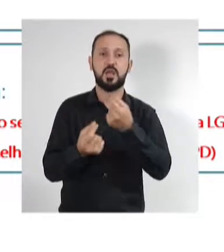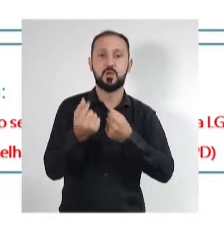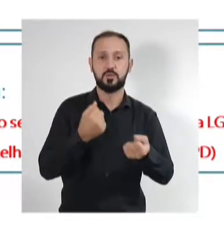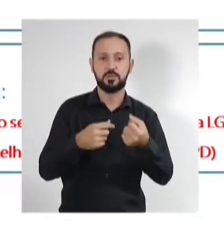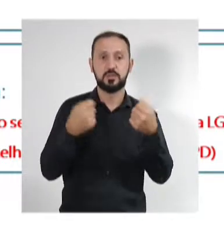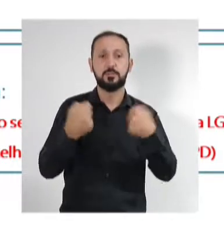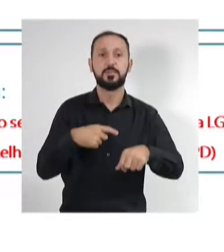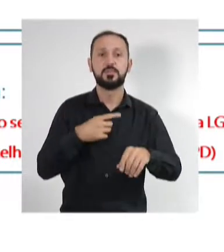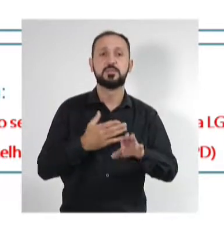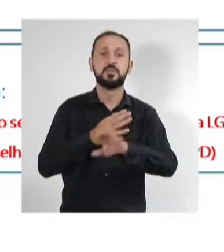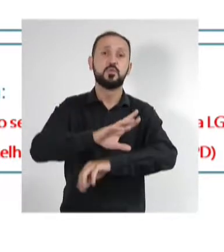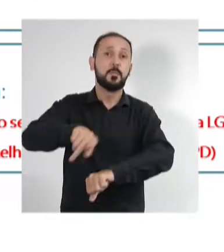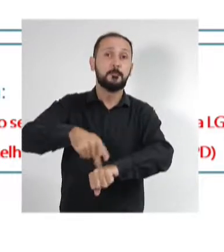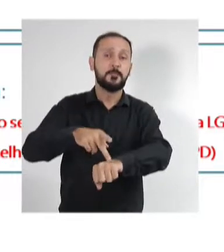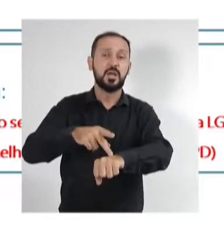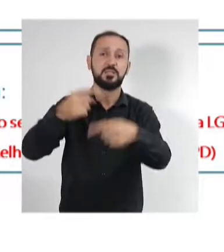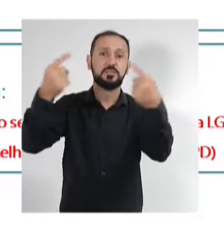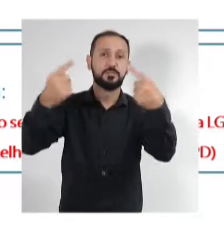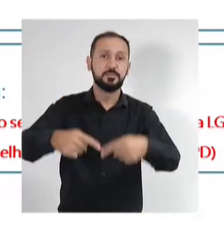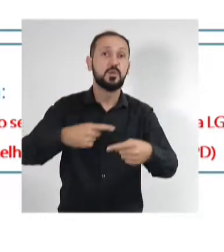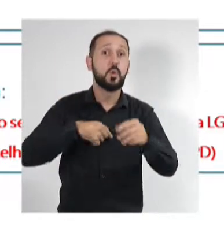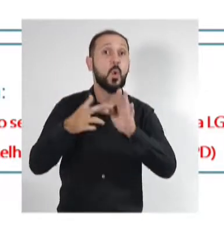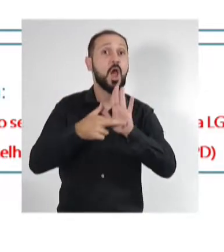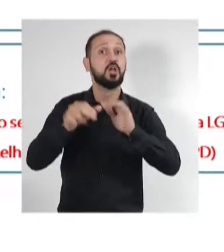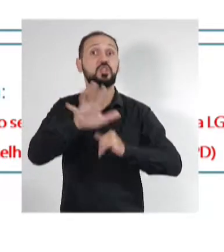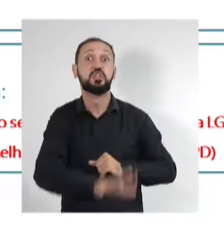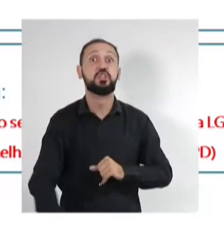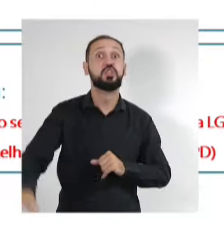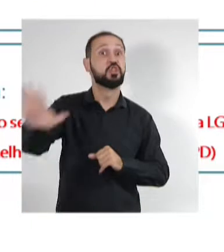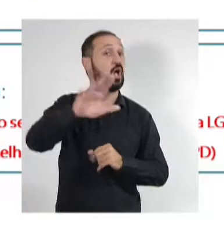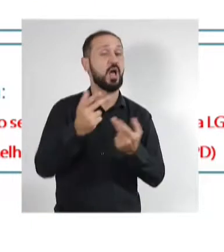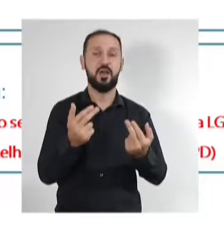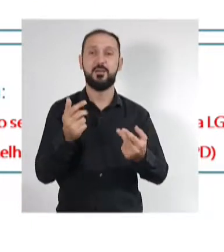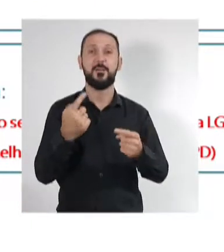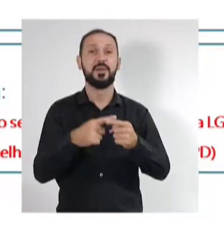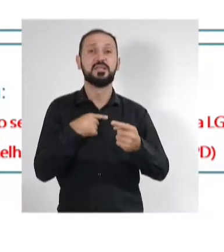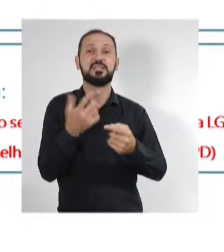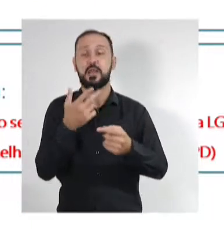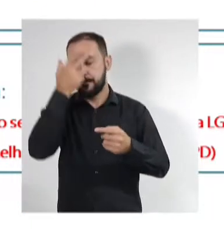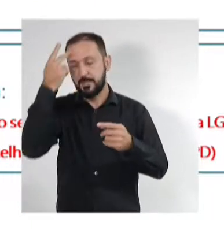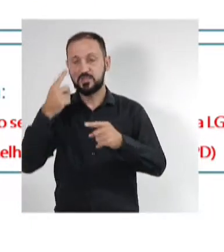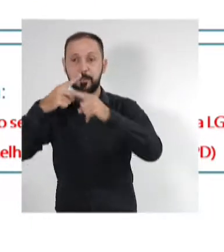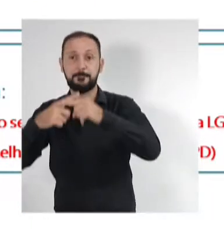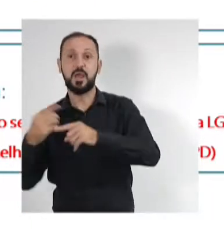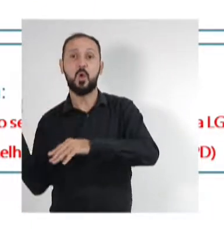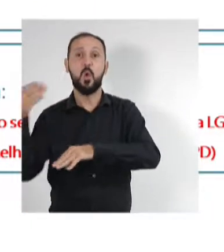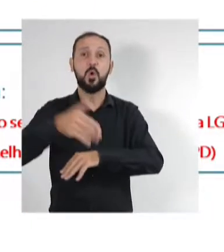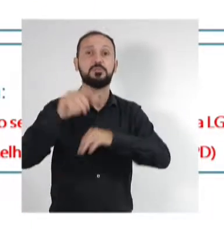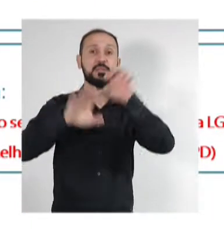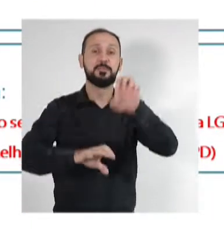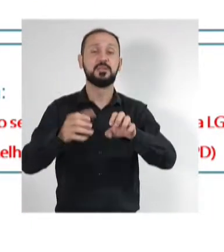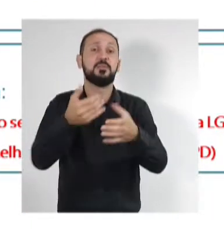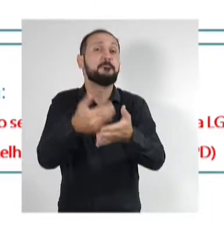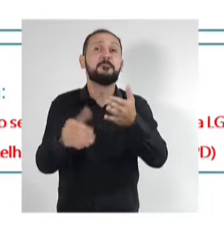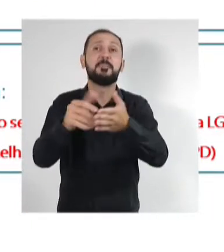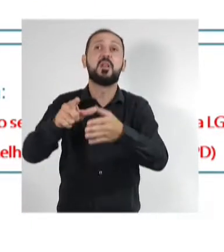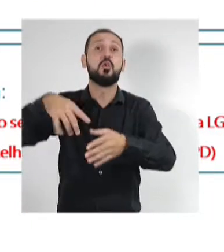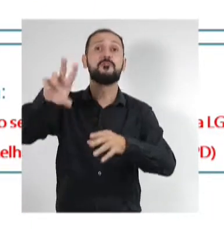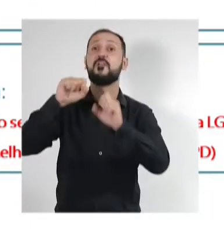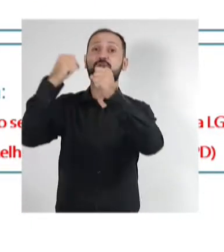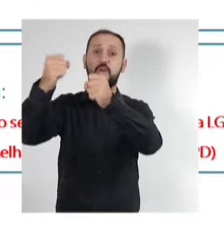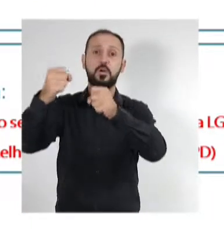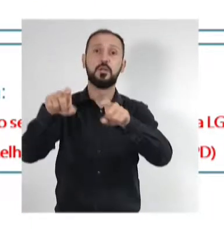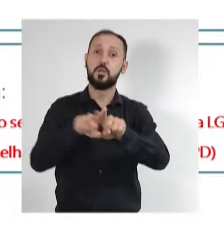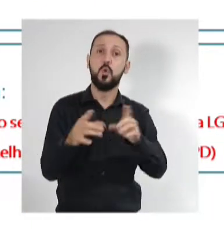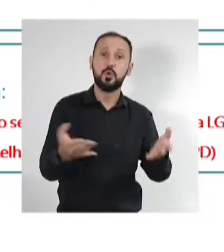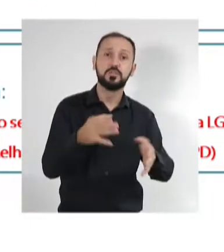gente precisa de um país competitivo, com normas harmônicas e gerais. Senão, a gente perde competitividade no mercado internacional. E as nossas startups